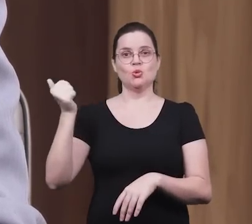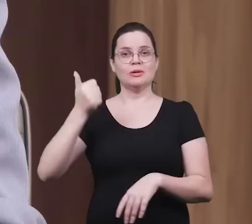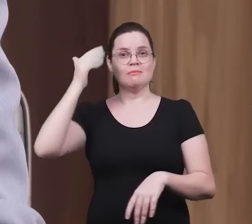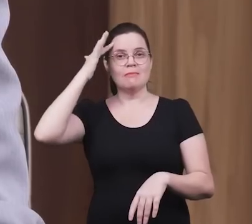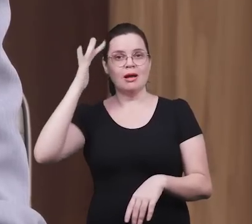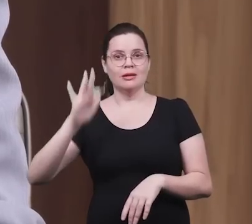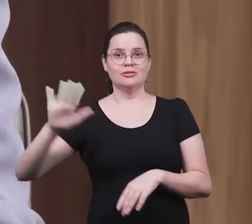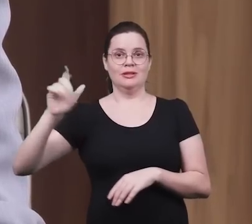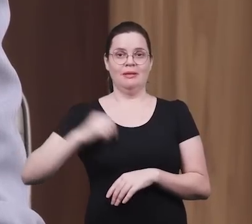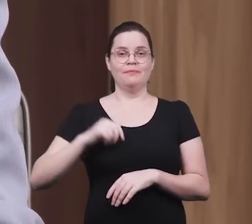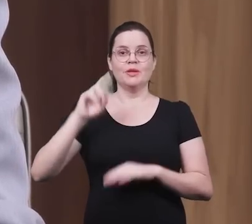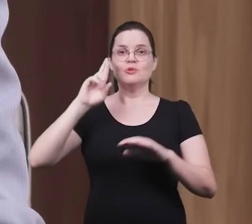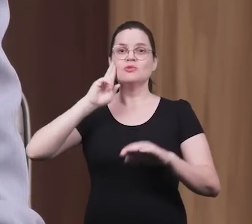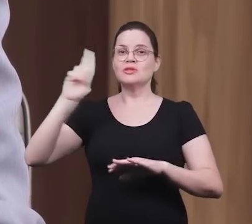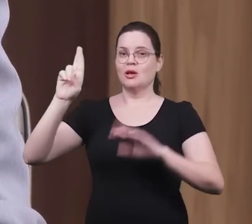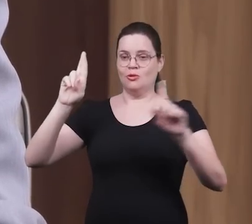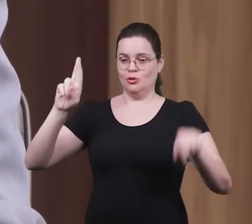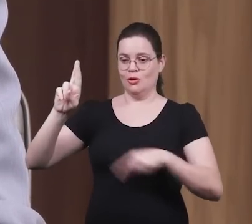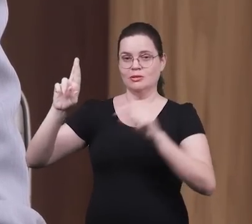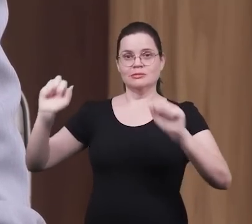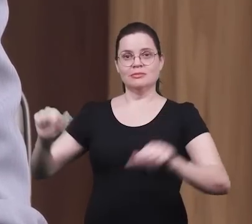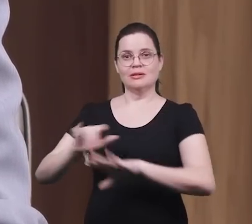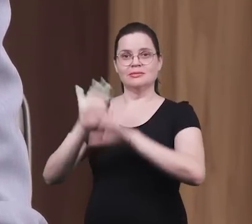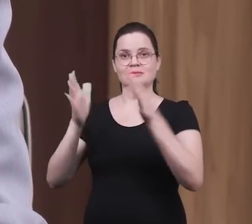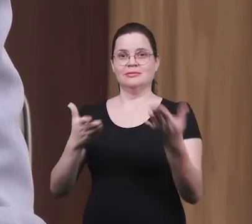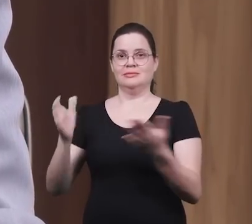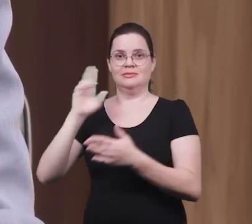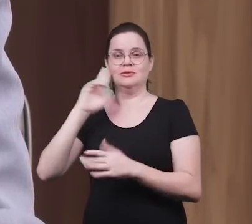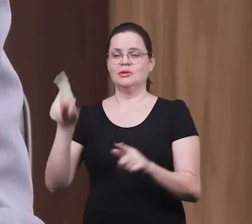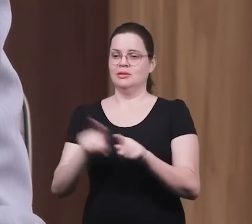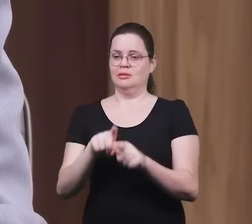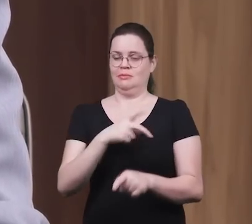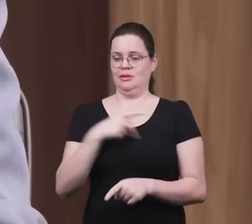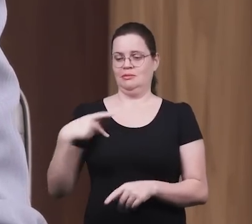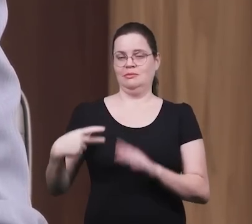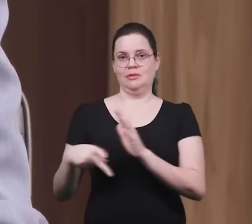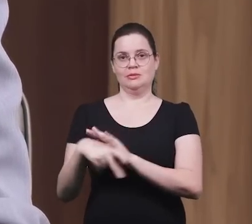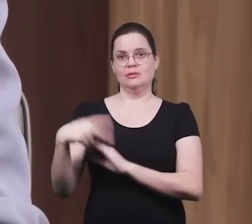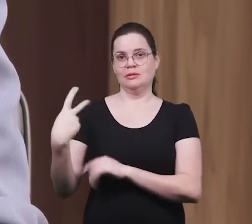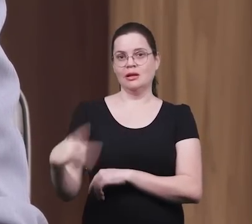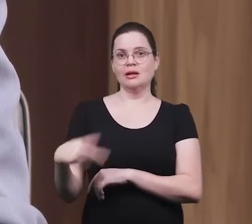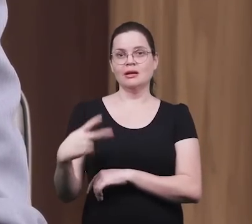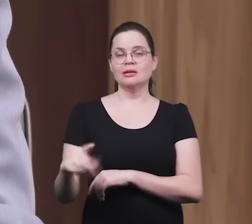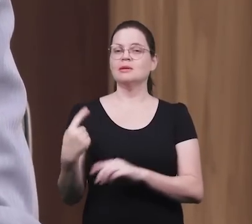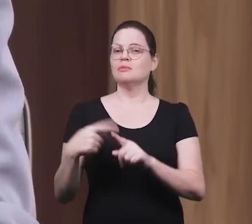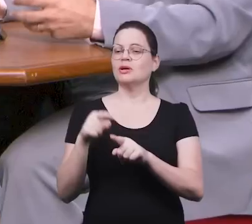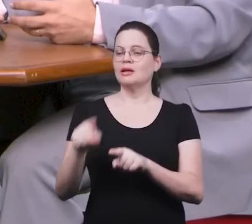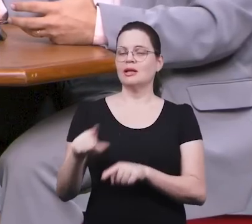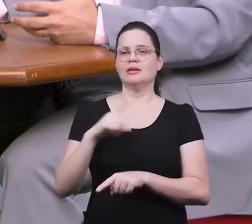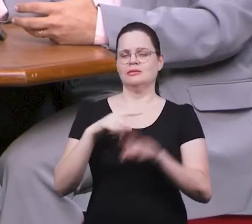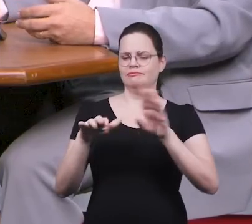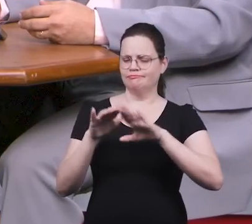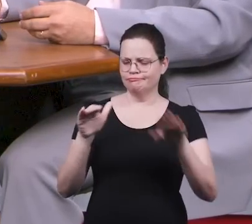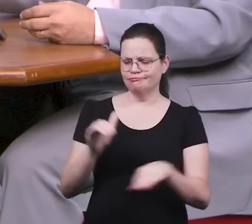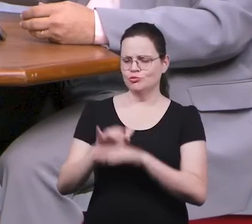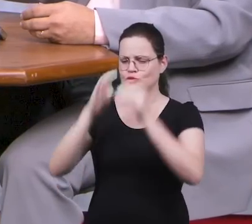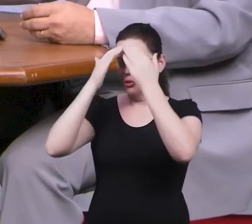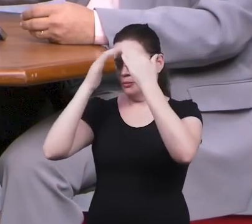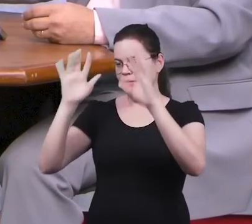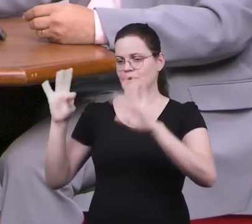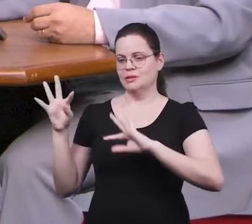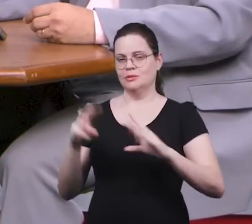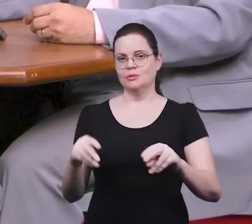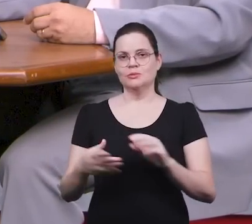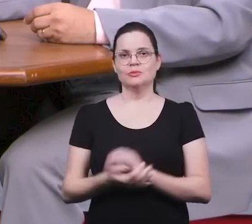lugar. O nome do Senhor foi grandemente exaltado na vida e no ministério daquele companheiro, porque ele teve humildade diante